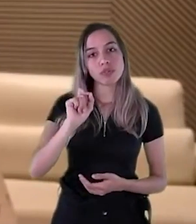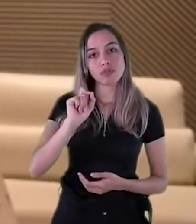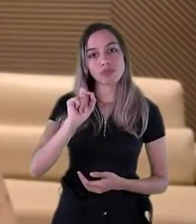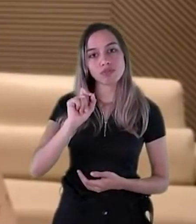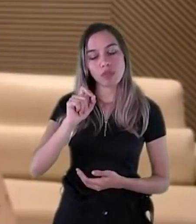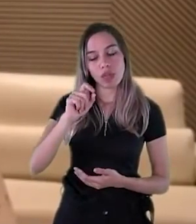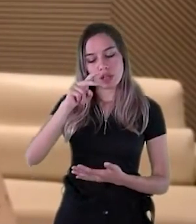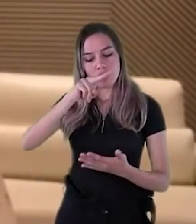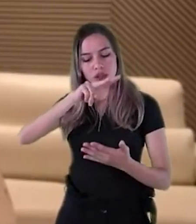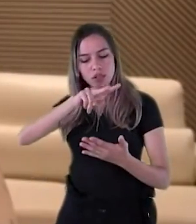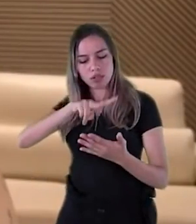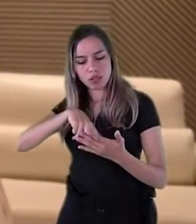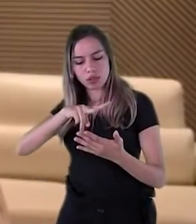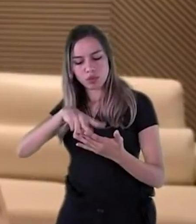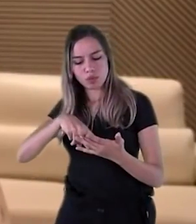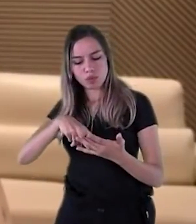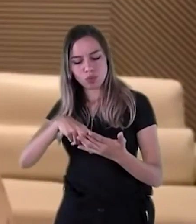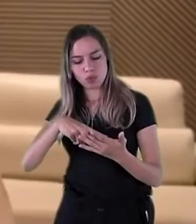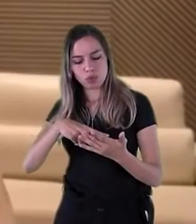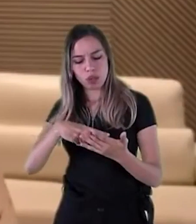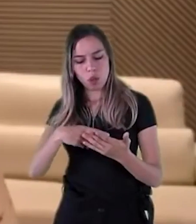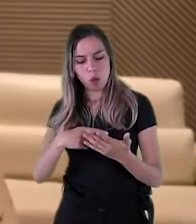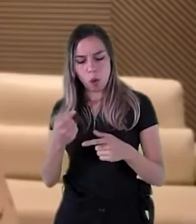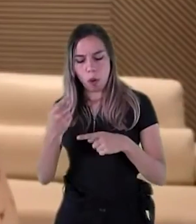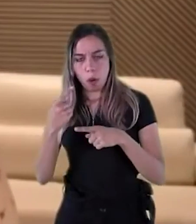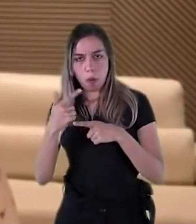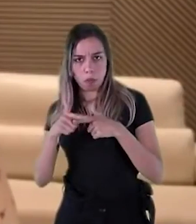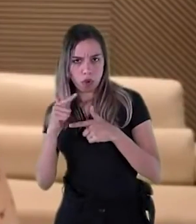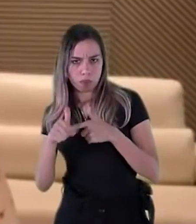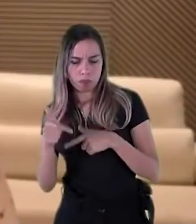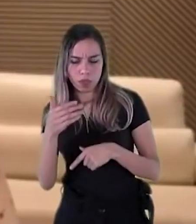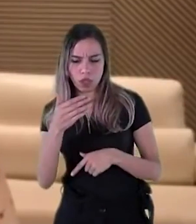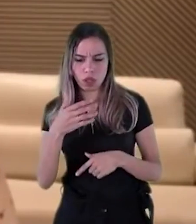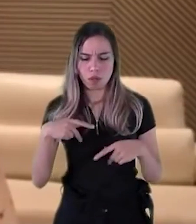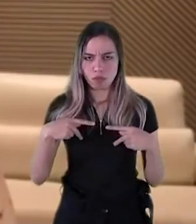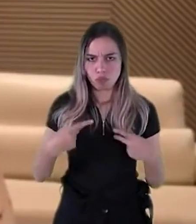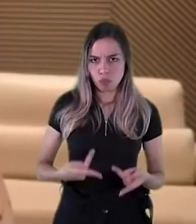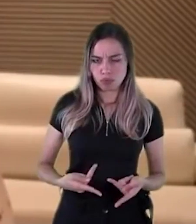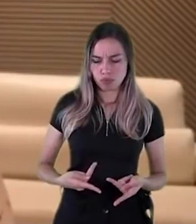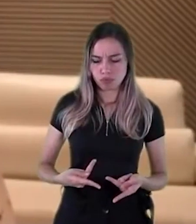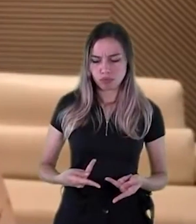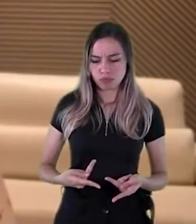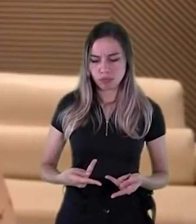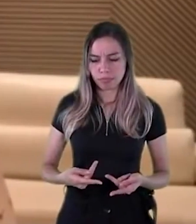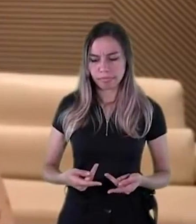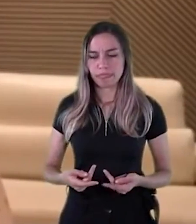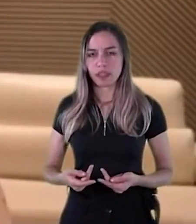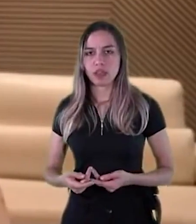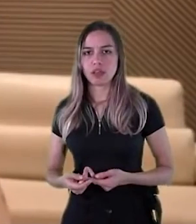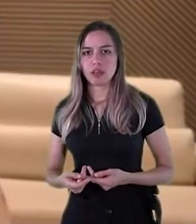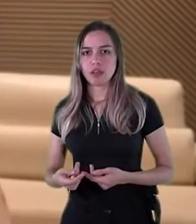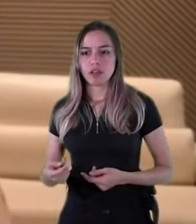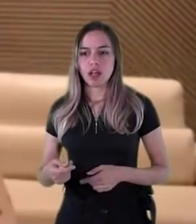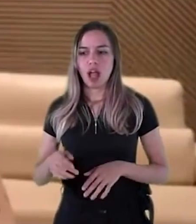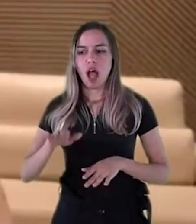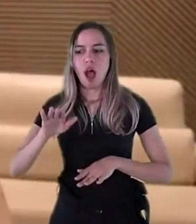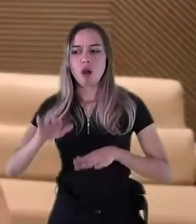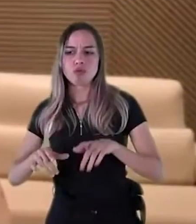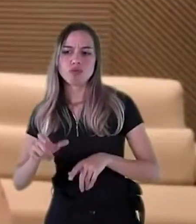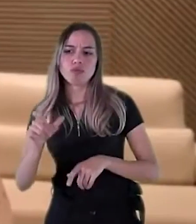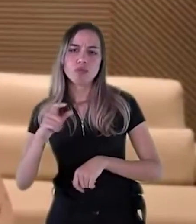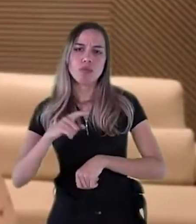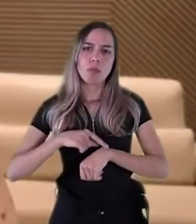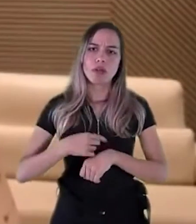dilemas humanos. Em algum momento da vida a gente se torna também José. Que a festa acaba, a luz